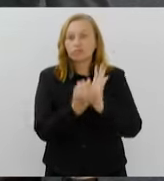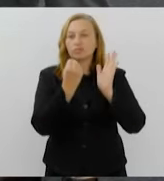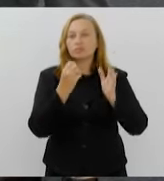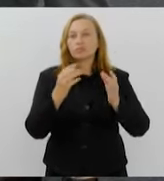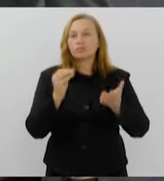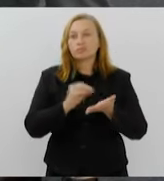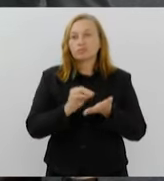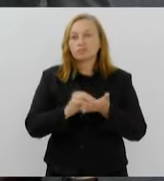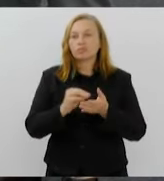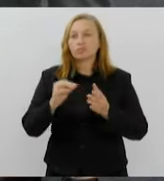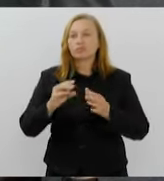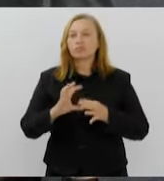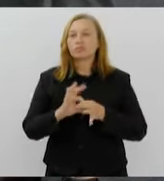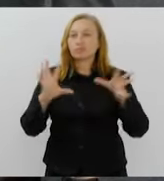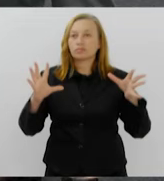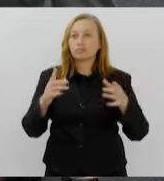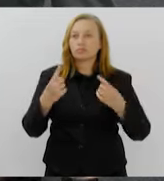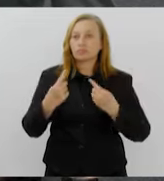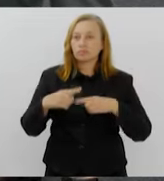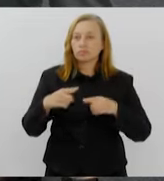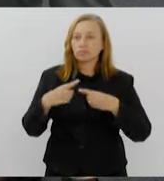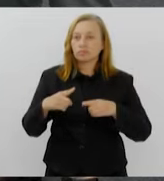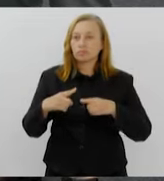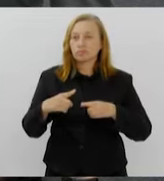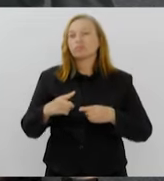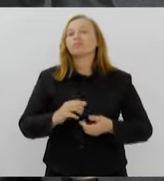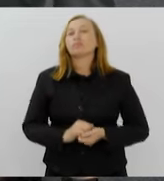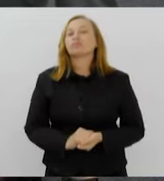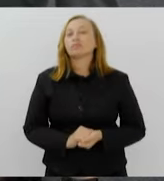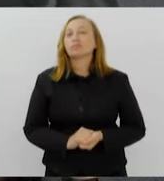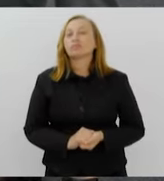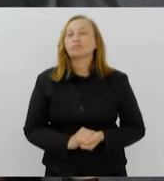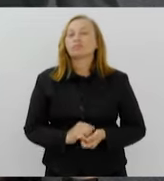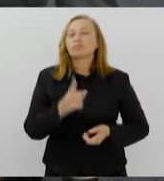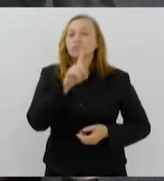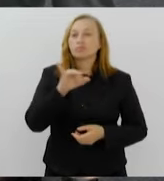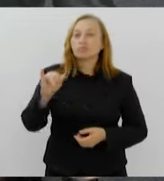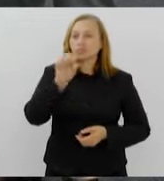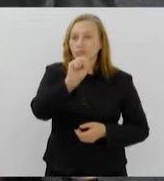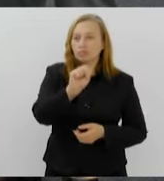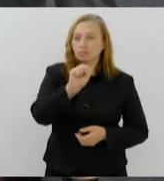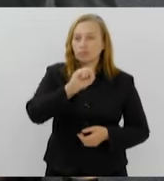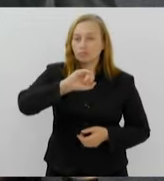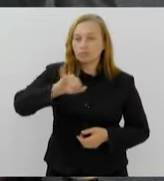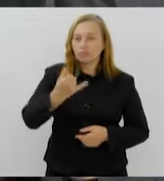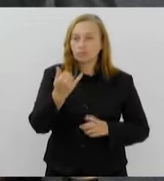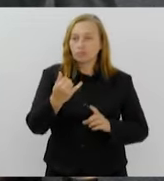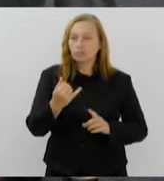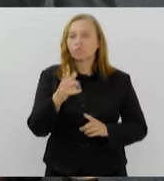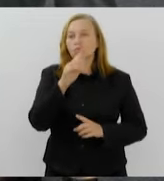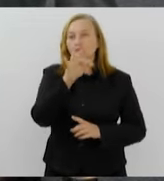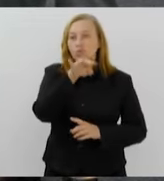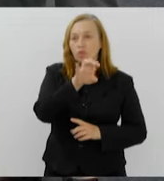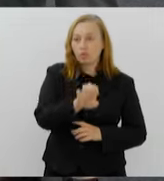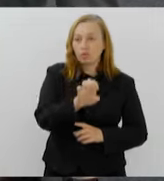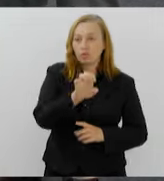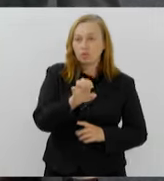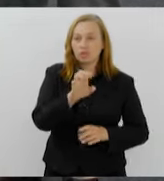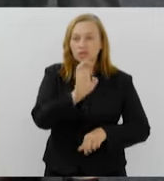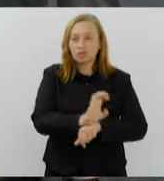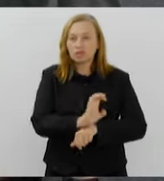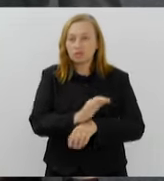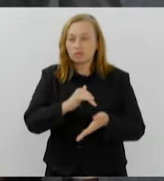liberdade perseguições e tortura setores que no dia 8 de janeiro Tentaram dar um golpe de estado e foram